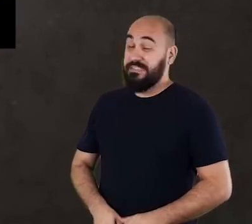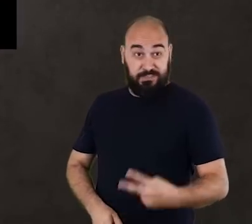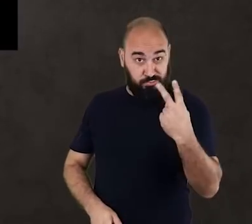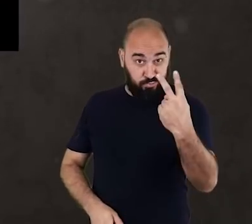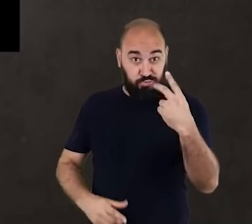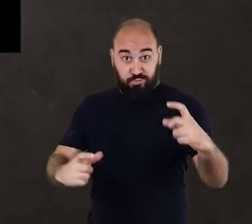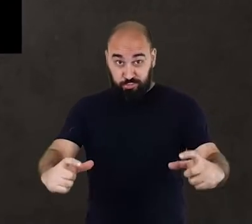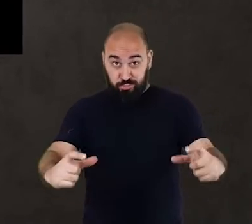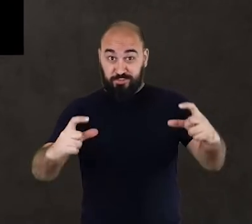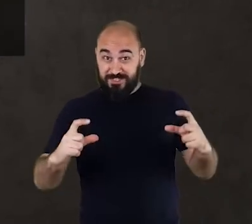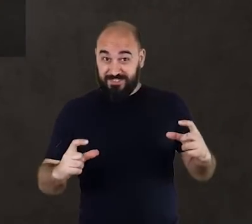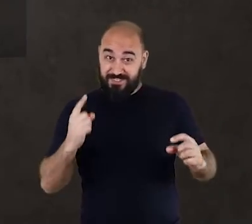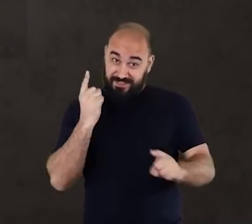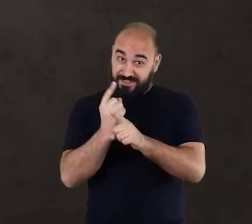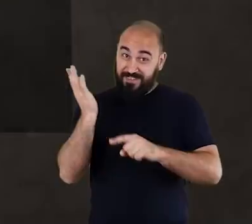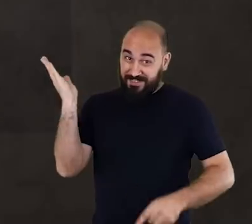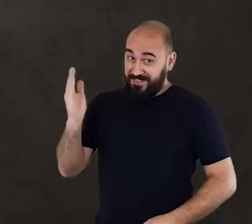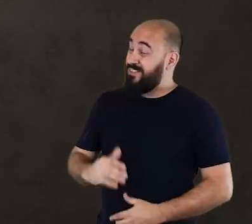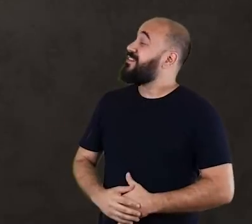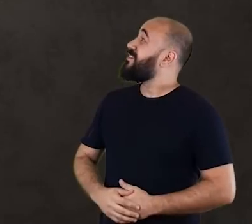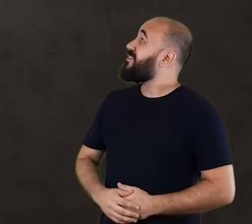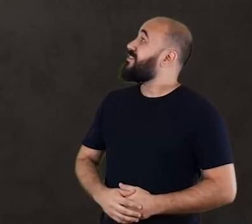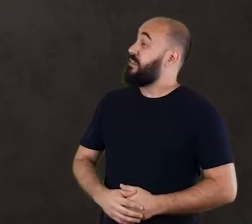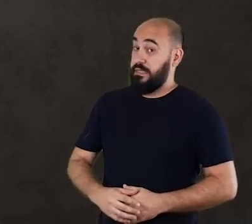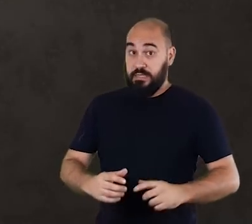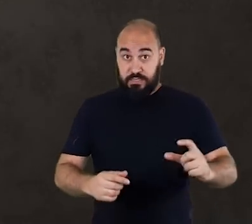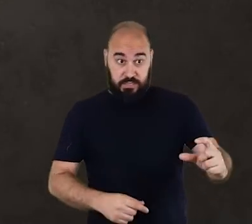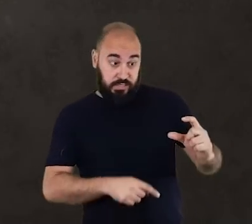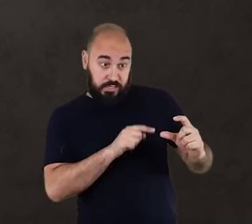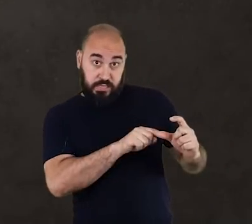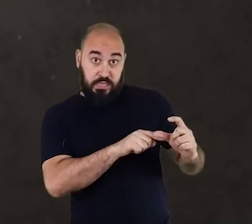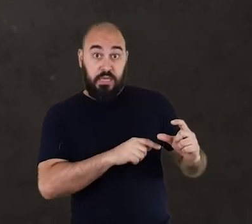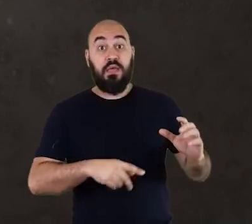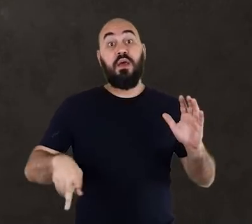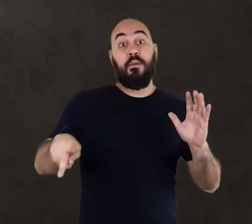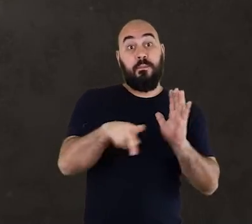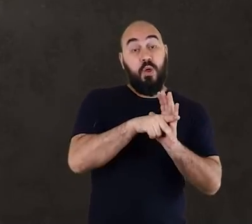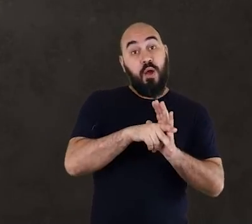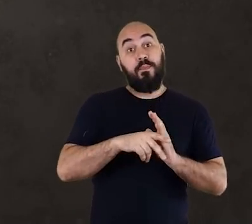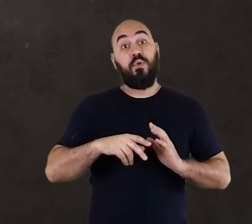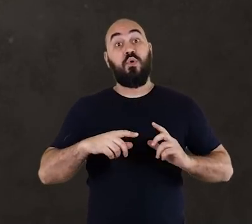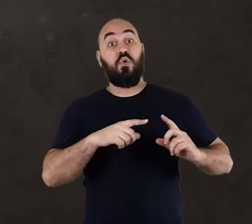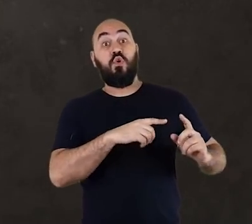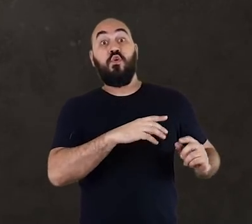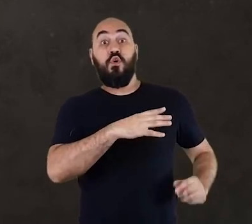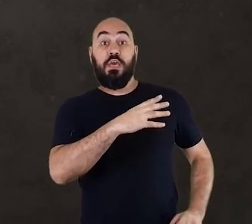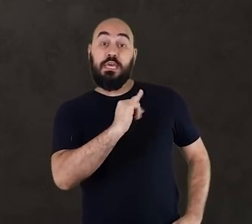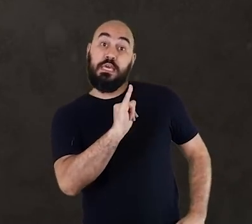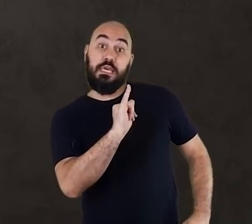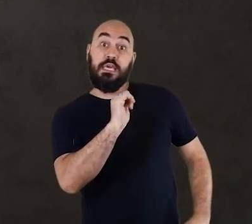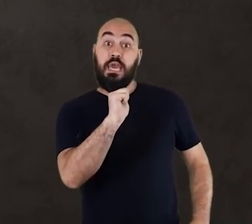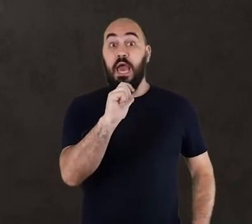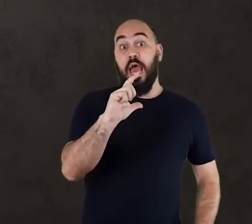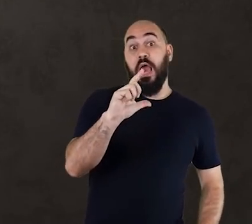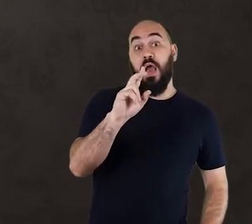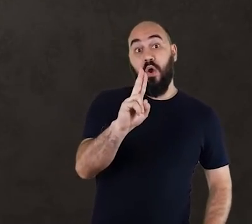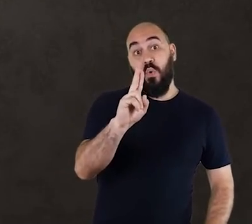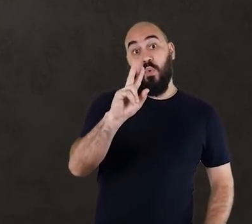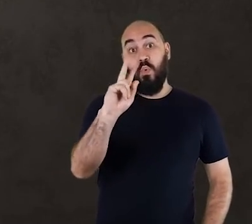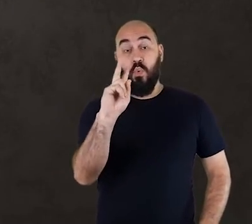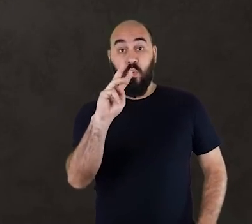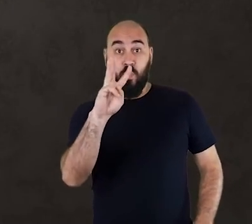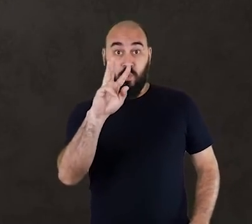Eilat Mazar encontrou. A primeira diz, pertencente a Yehucal, filho de Shelemayahu, ou